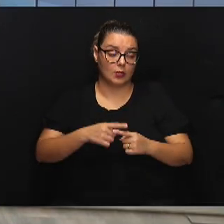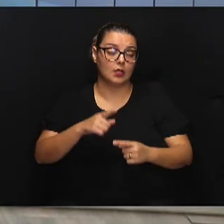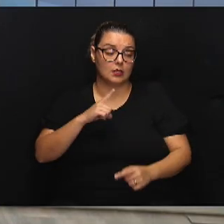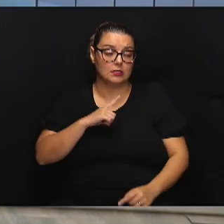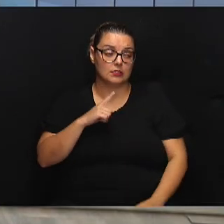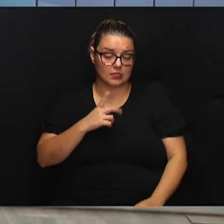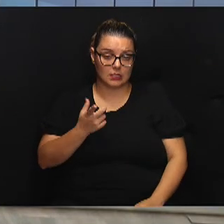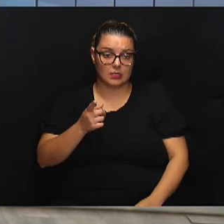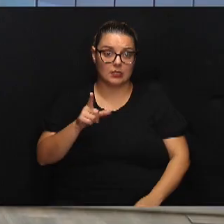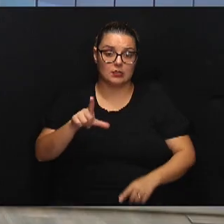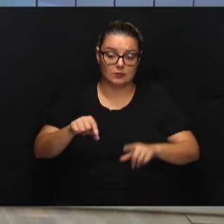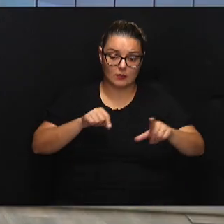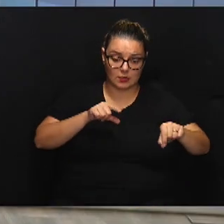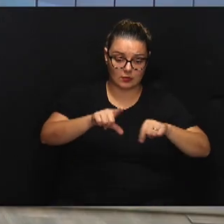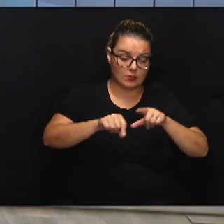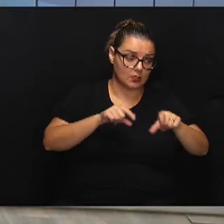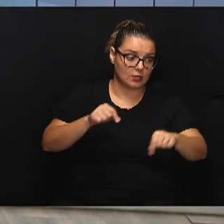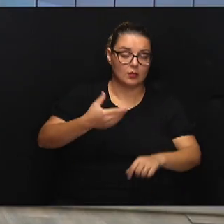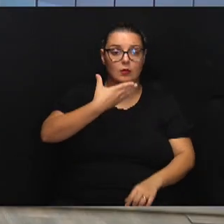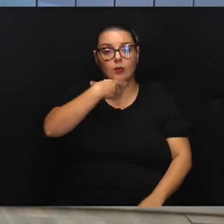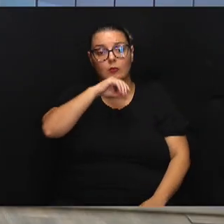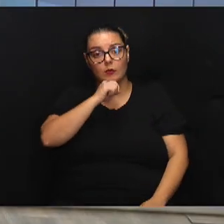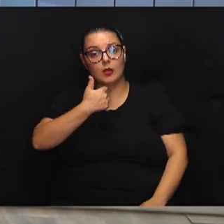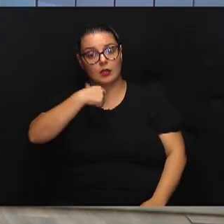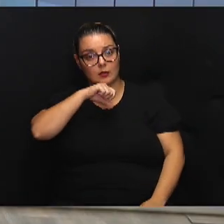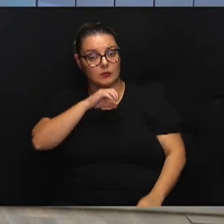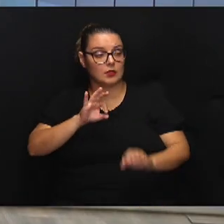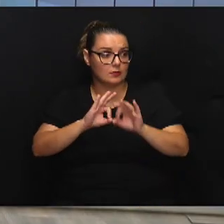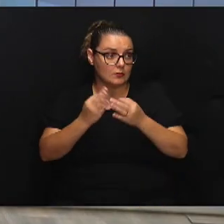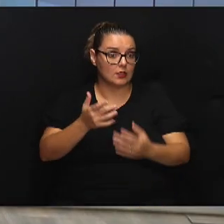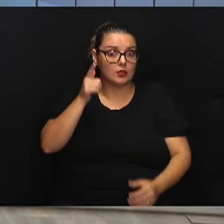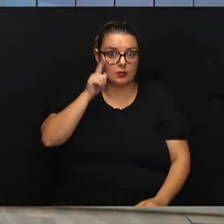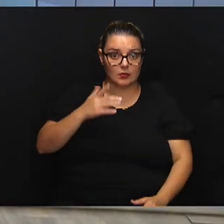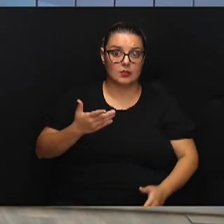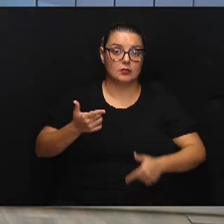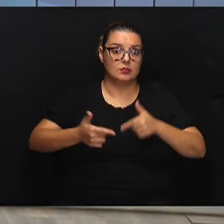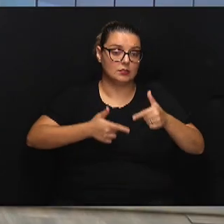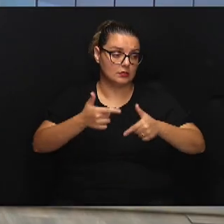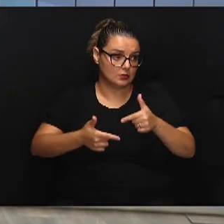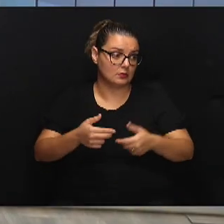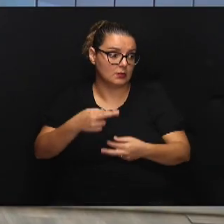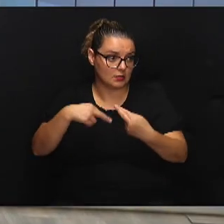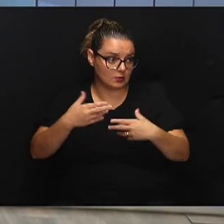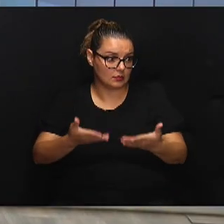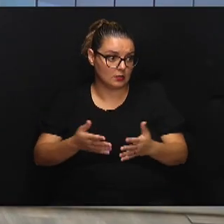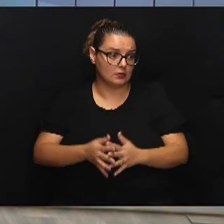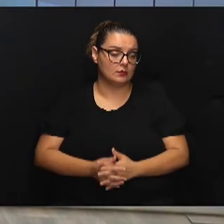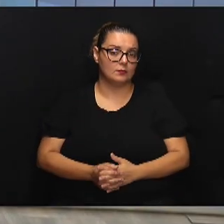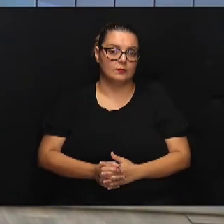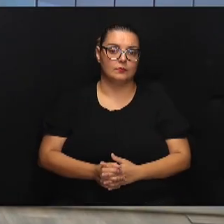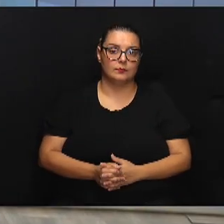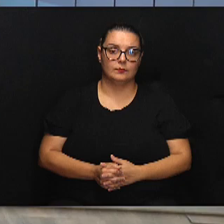são alternativas que os pais, as famílias conseguem aí trabalhar essa questão, né?